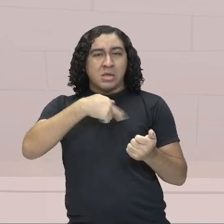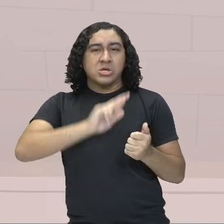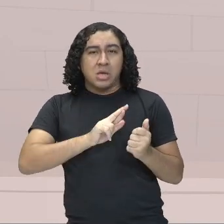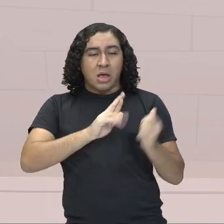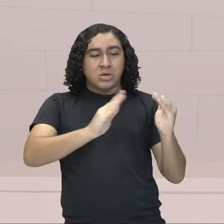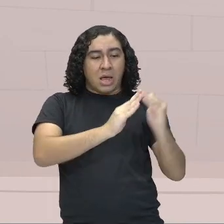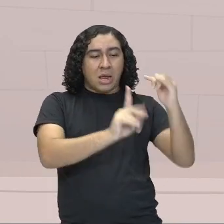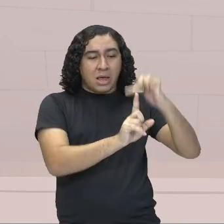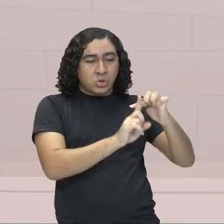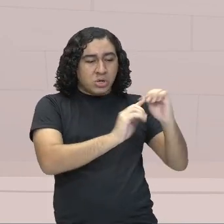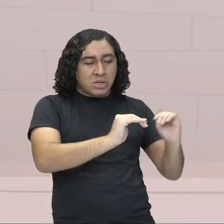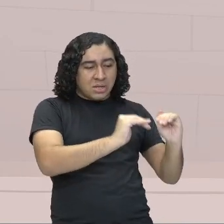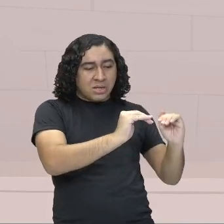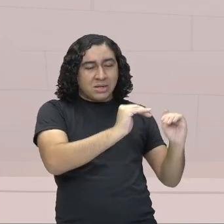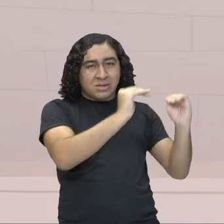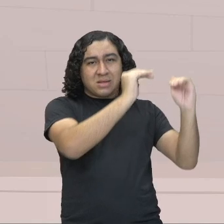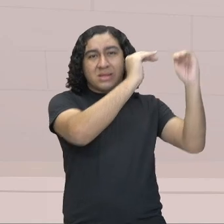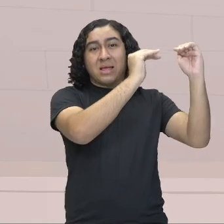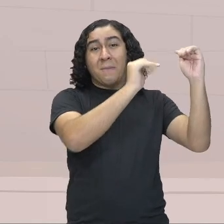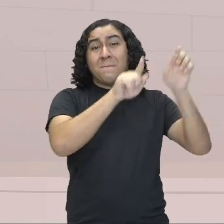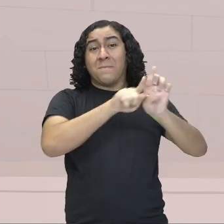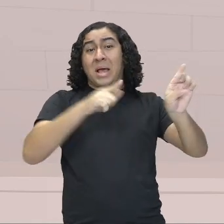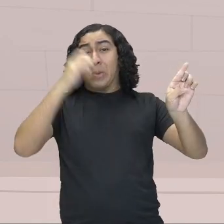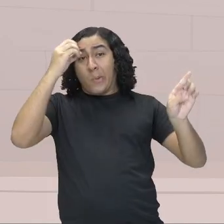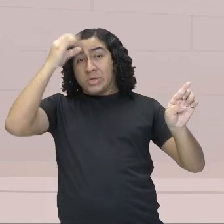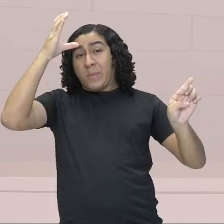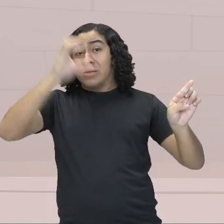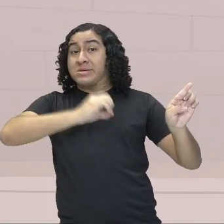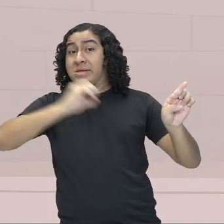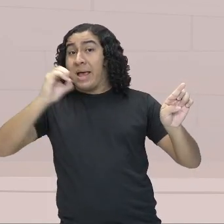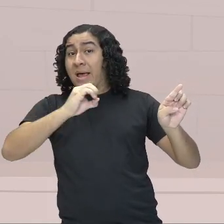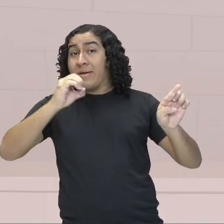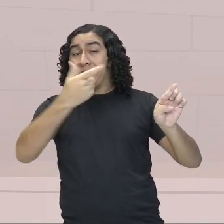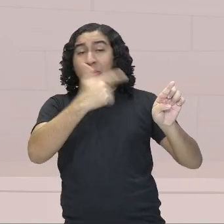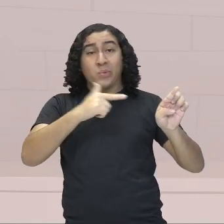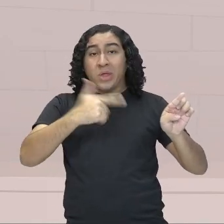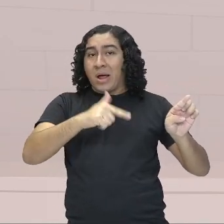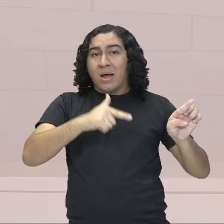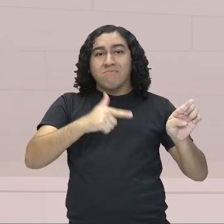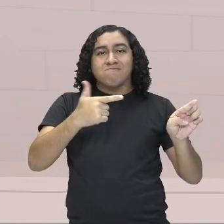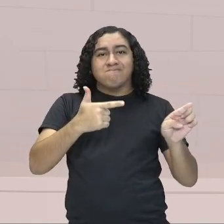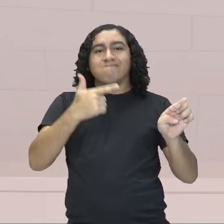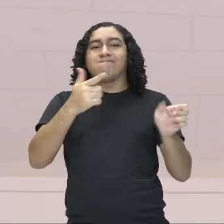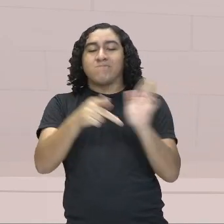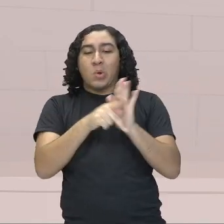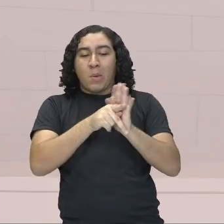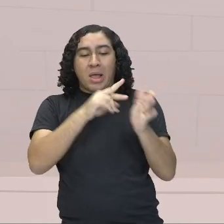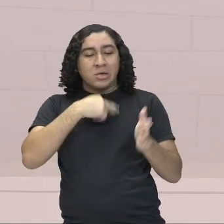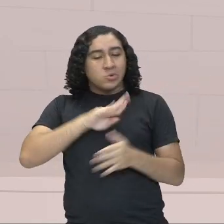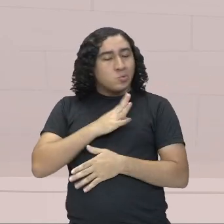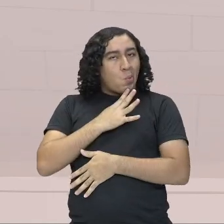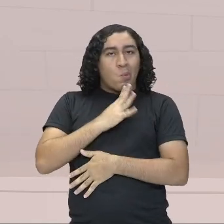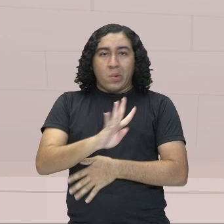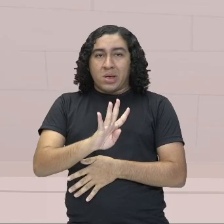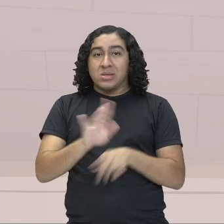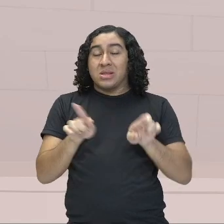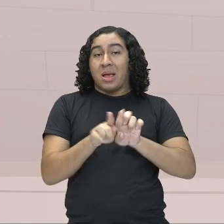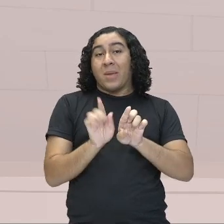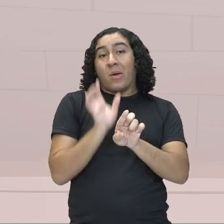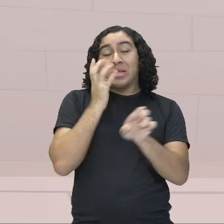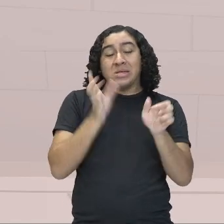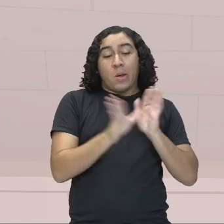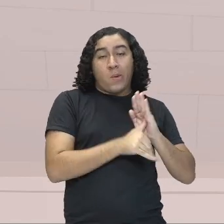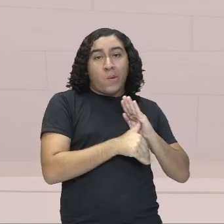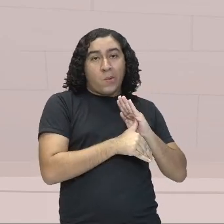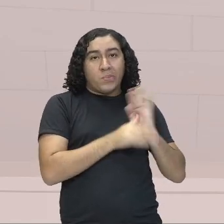necessário. E isso vai fazer com que não tenham ali o conhecimento religioso adequado, ocasionando ali situações de corrupção.